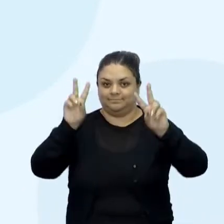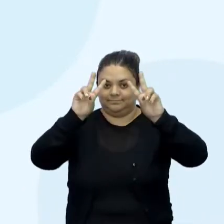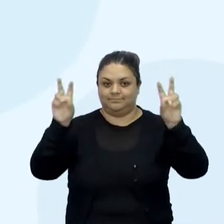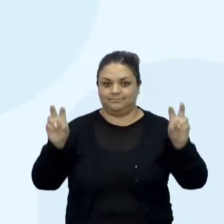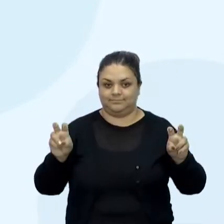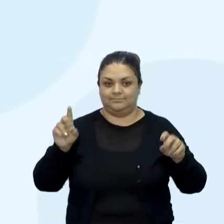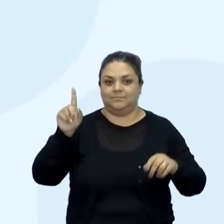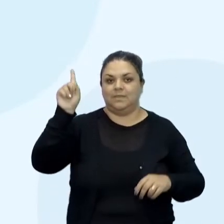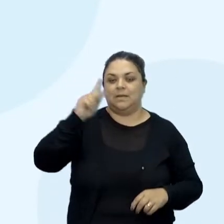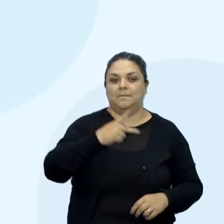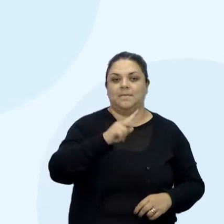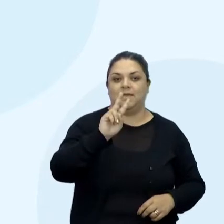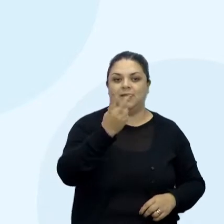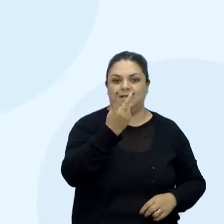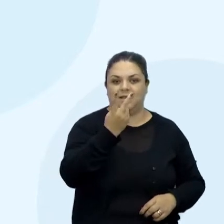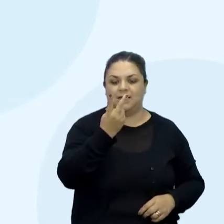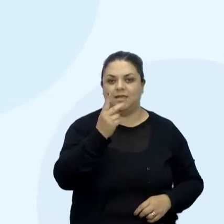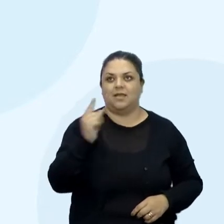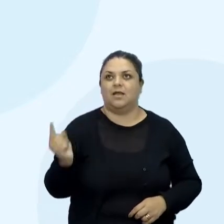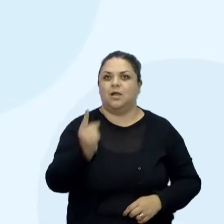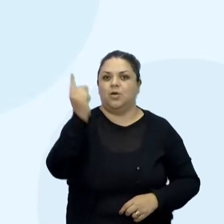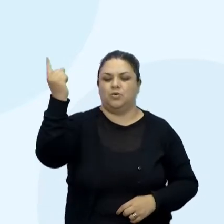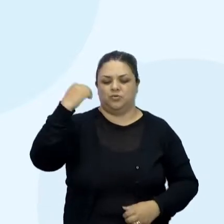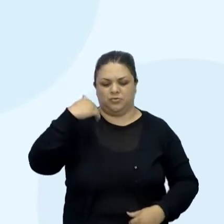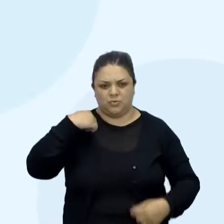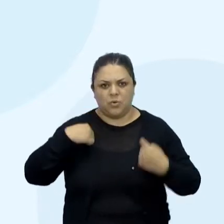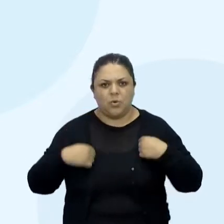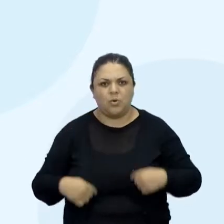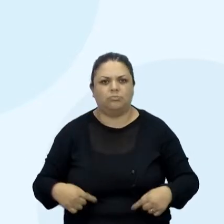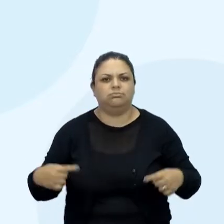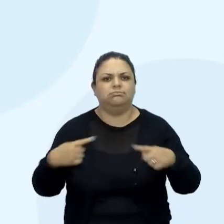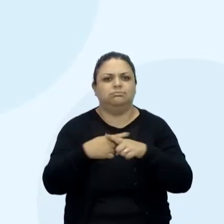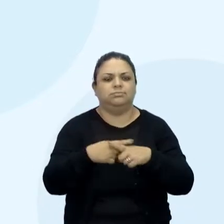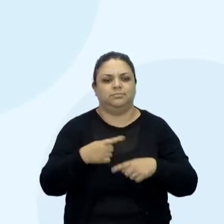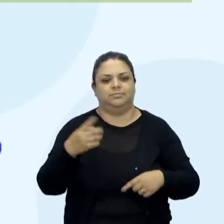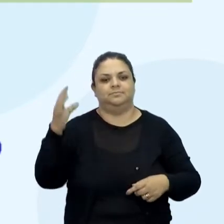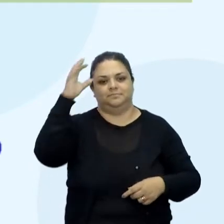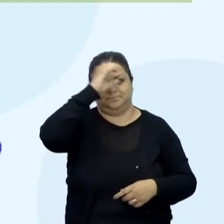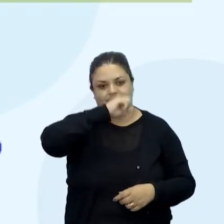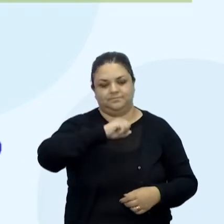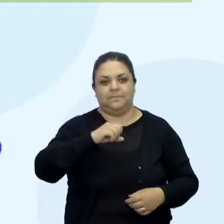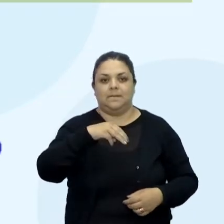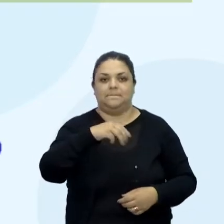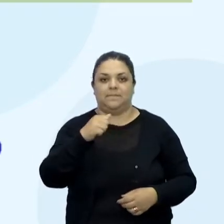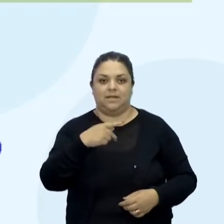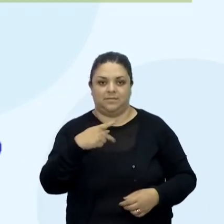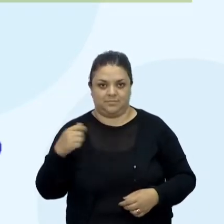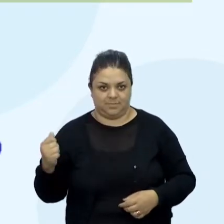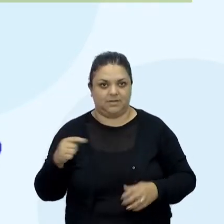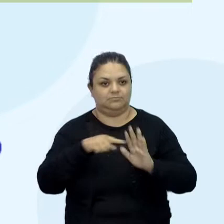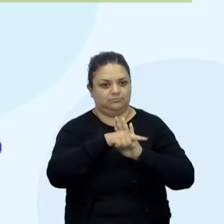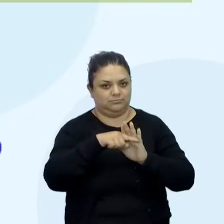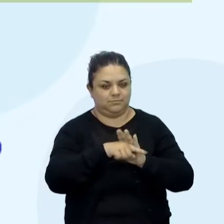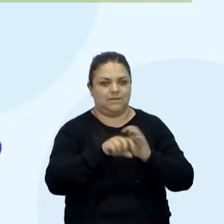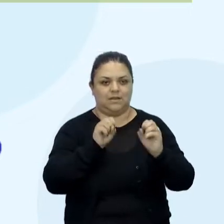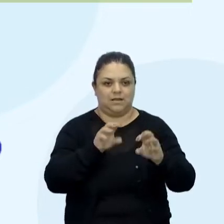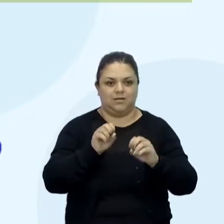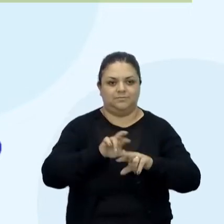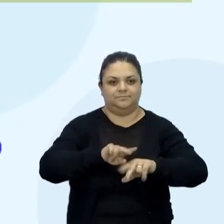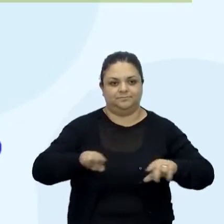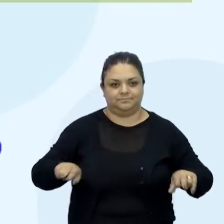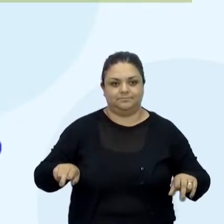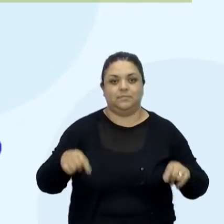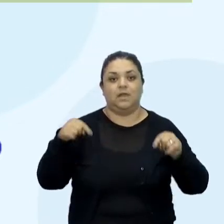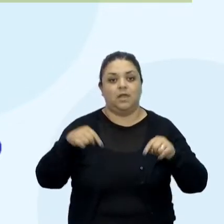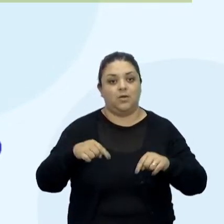da altitude. Beleza? Então, lembrando que a gente faz as aulas pautadas no mapa. E não esqueça, neste momento,